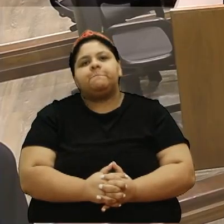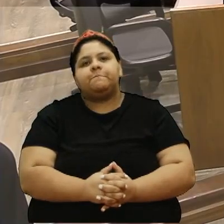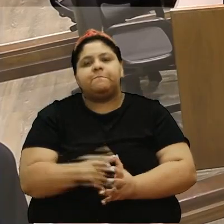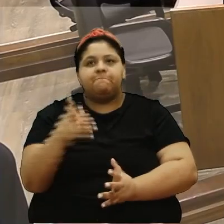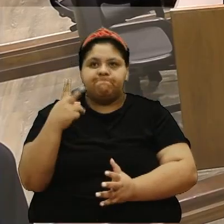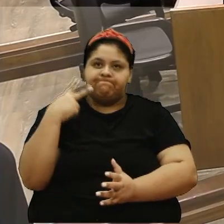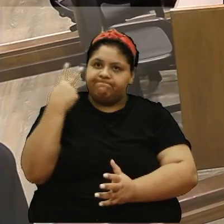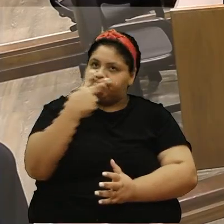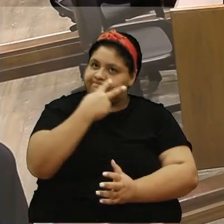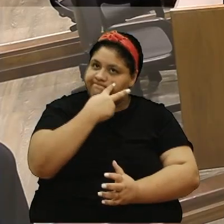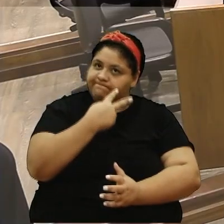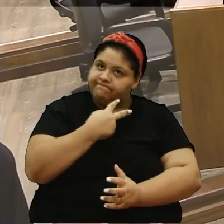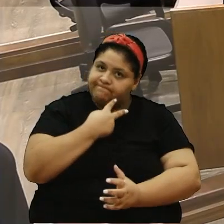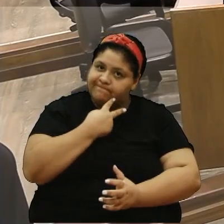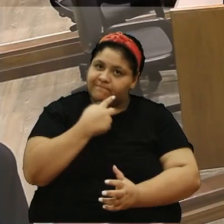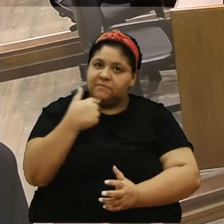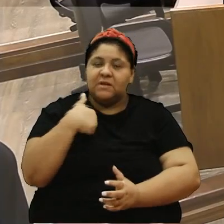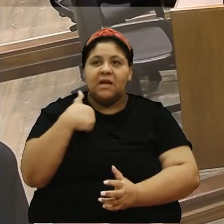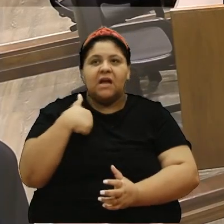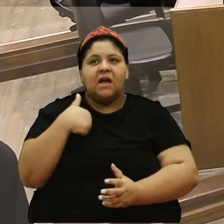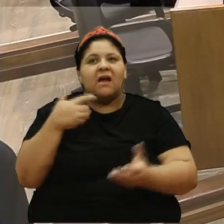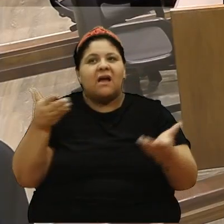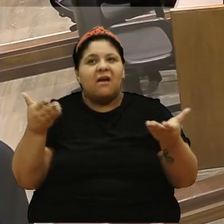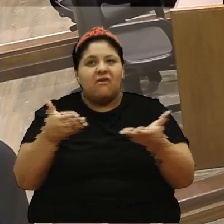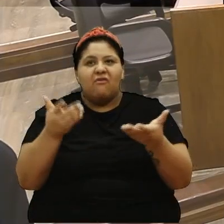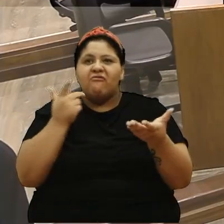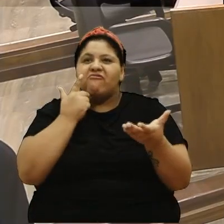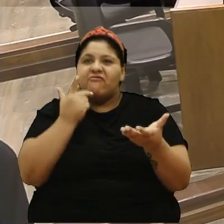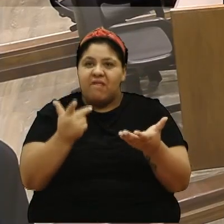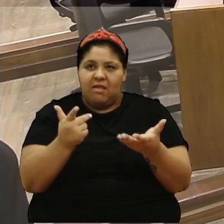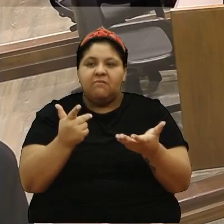Vereador Wagner, eu quero frisar